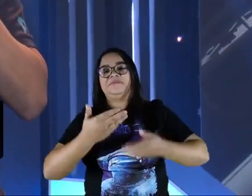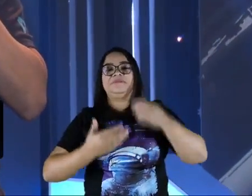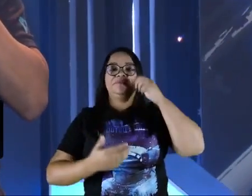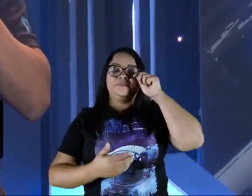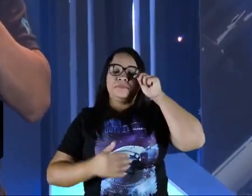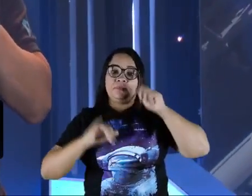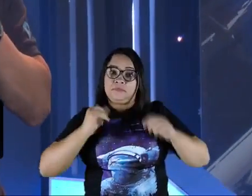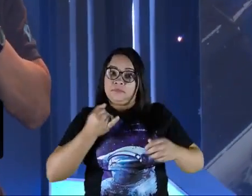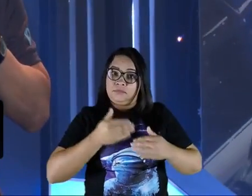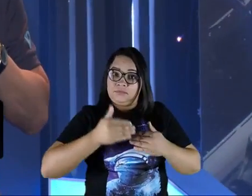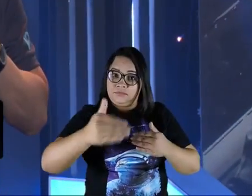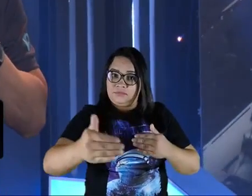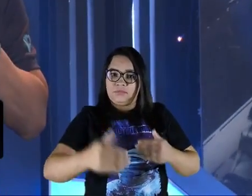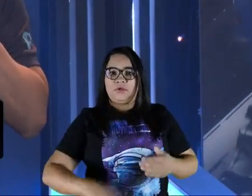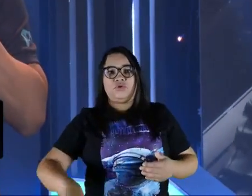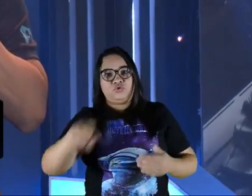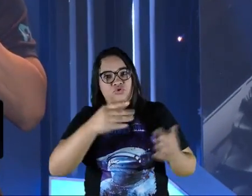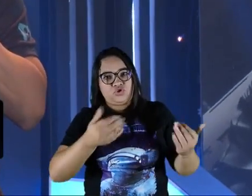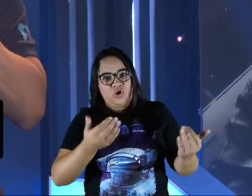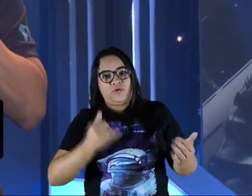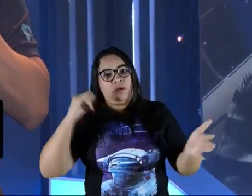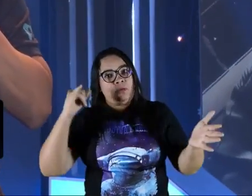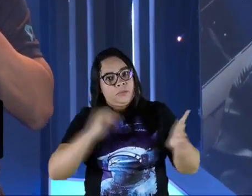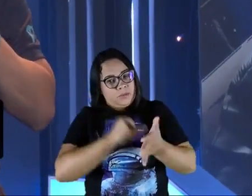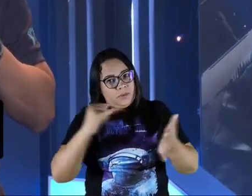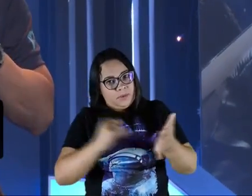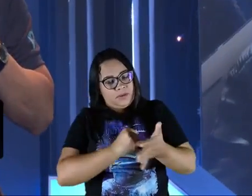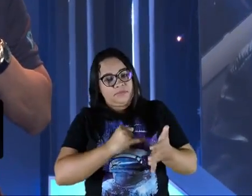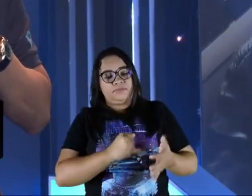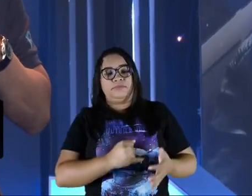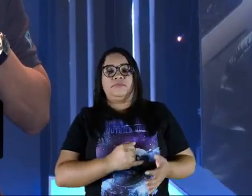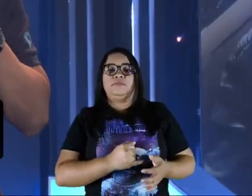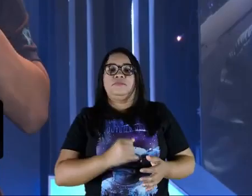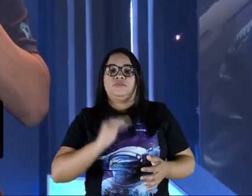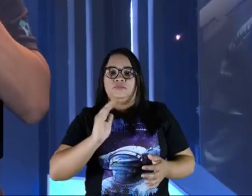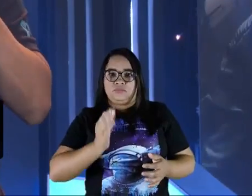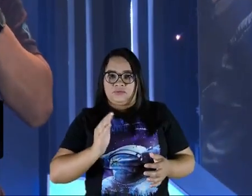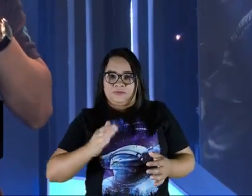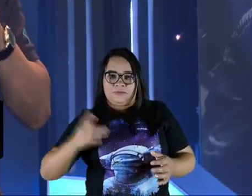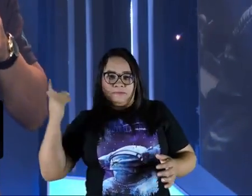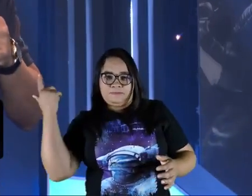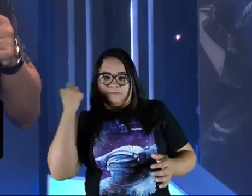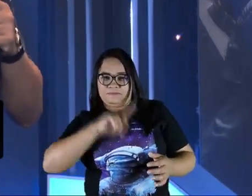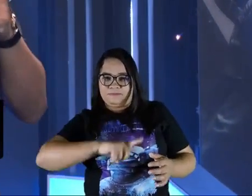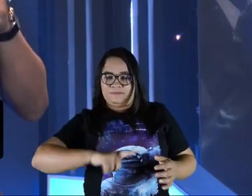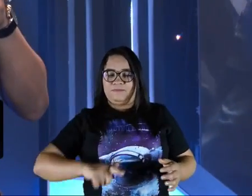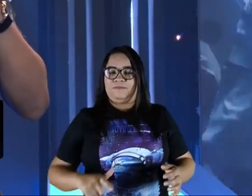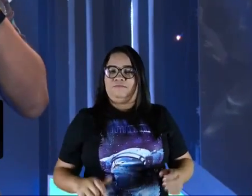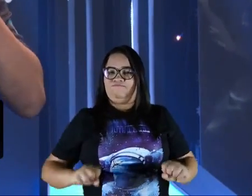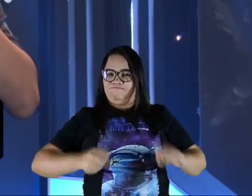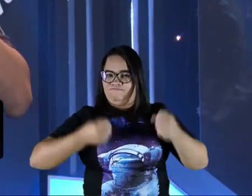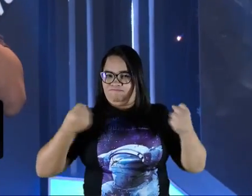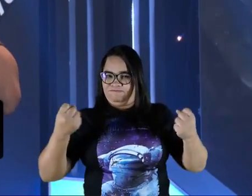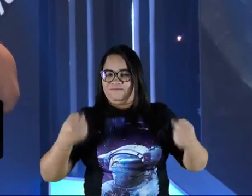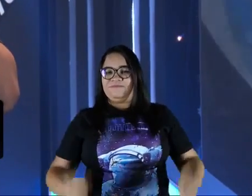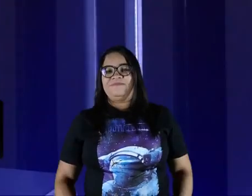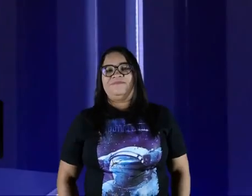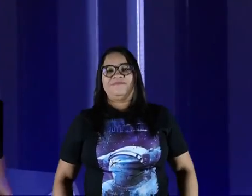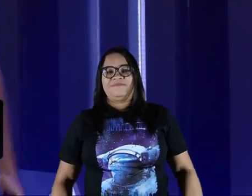Agora em janeiro, moçada, vamos fazer as inscrições, porque agora em janeiro nós vamos arrebentar. Vamos deixar a nossa marca, é isso